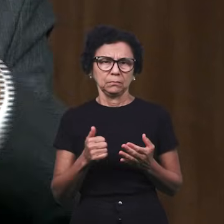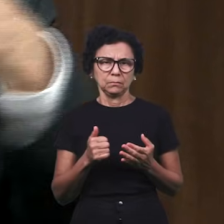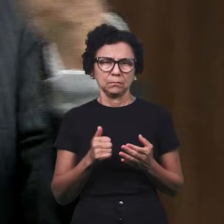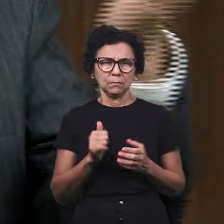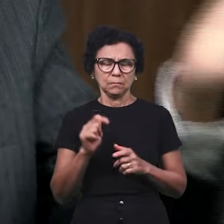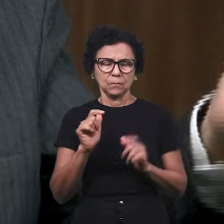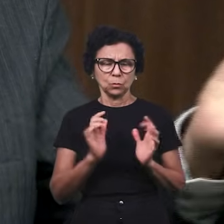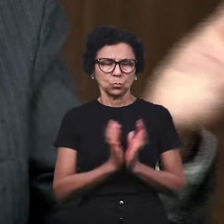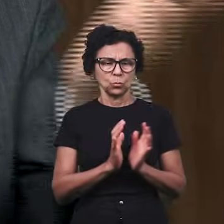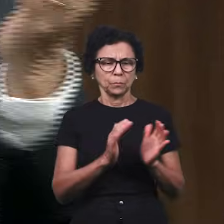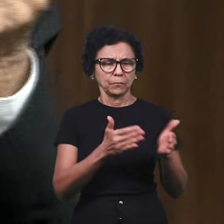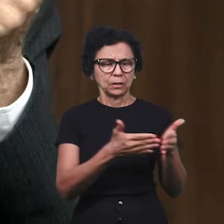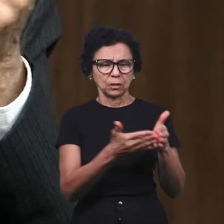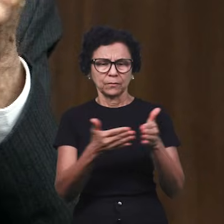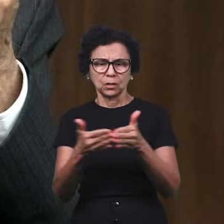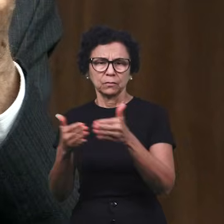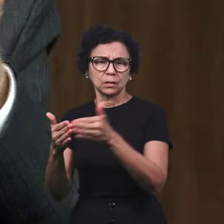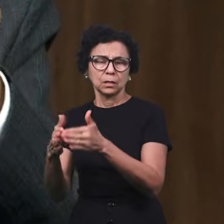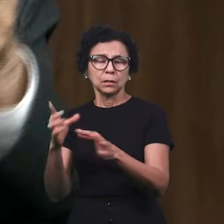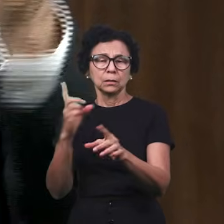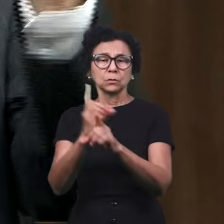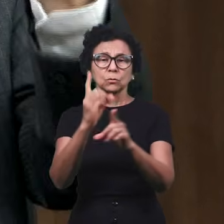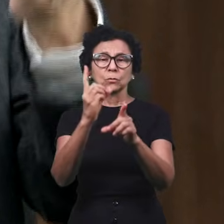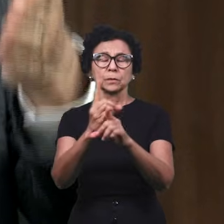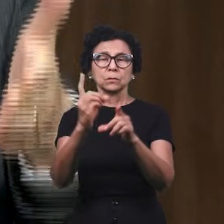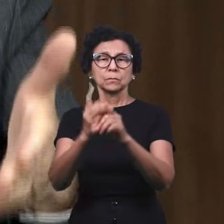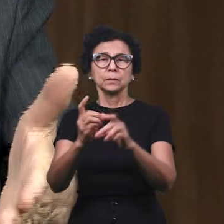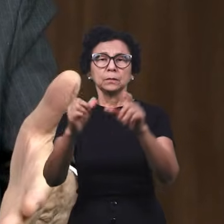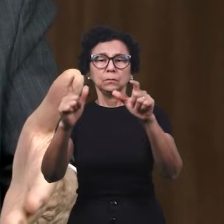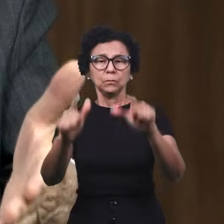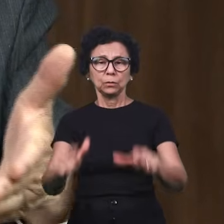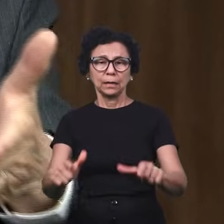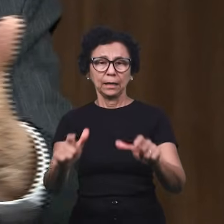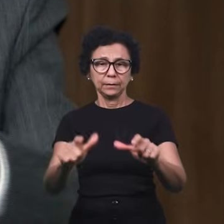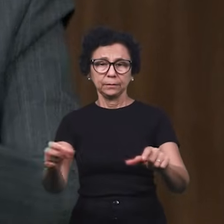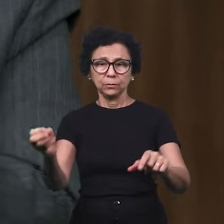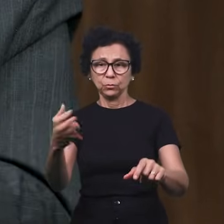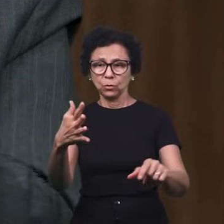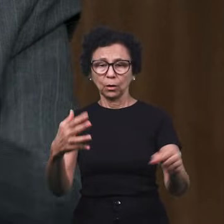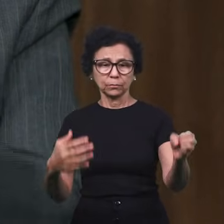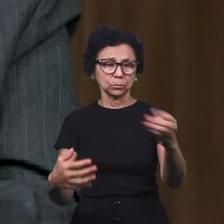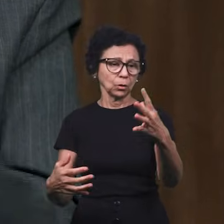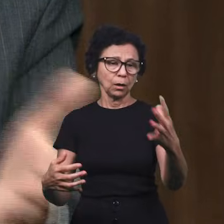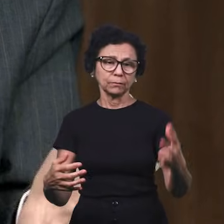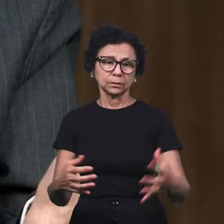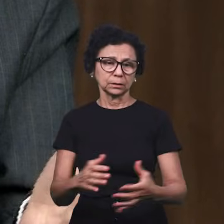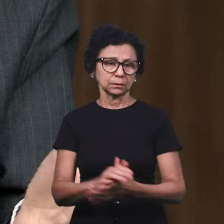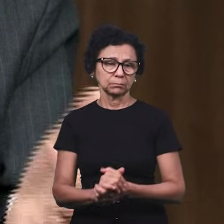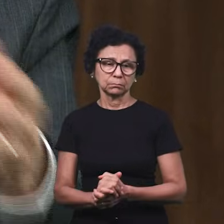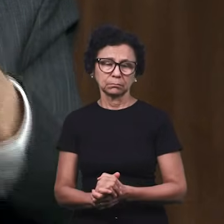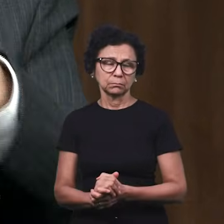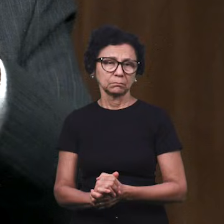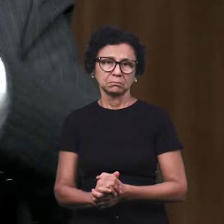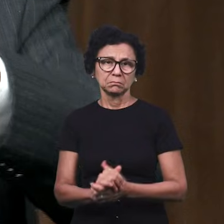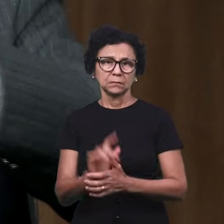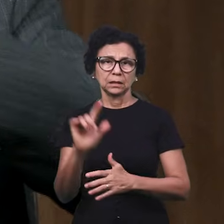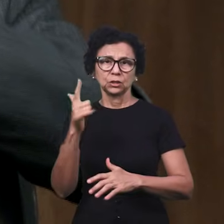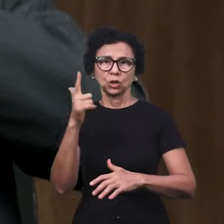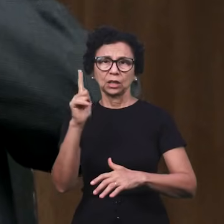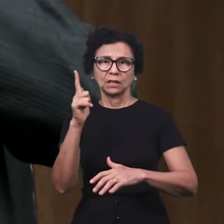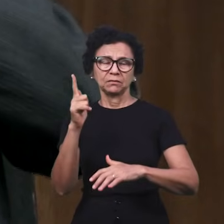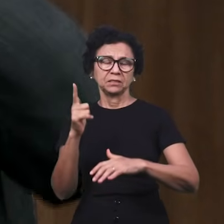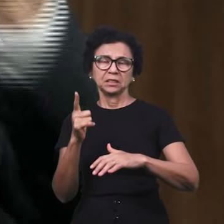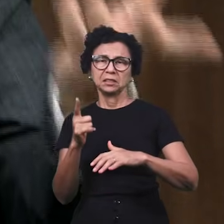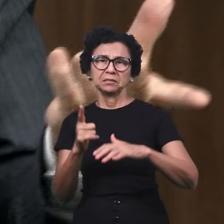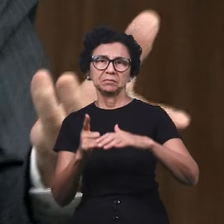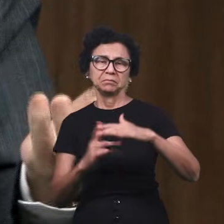de expansão dos seus territórios, mesmo que não fossem limites, não tivessem limites geográficos, mas que viriam